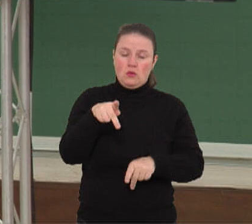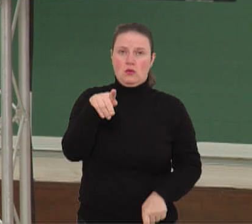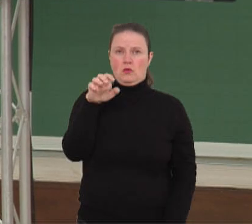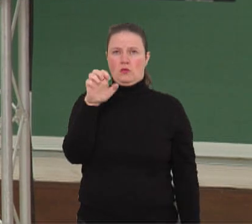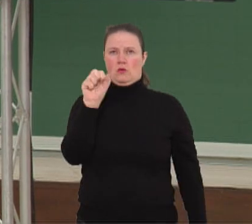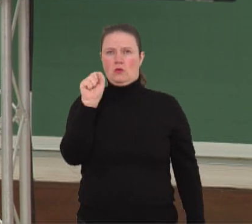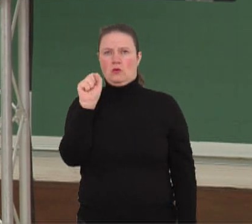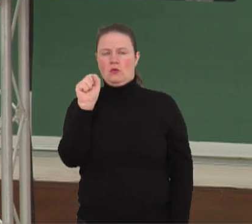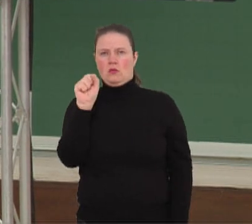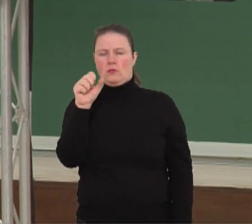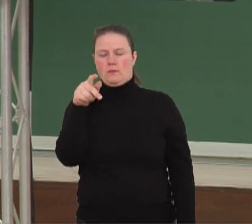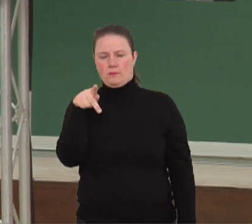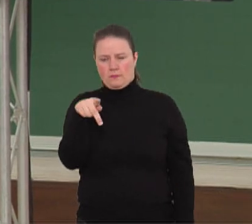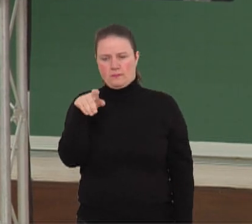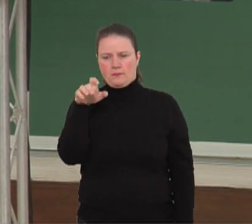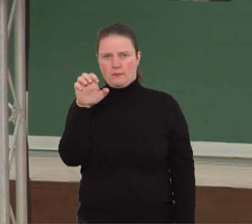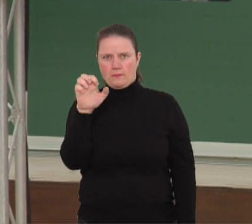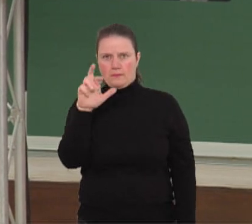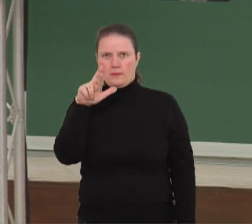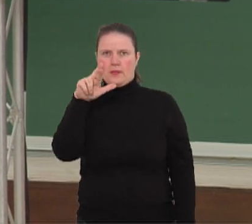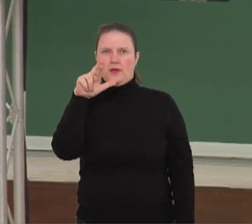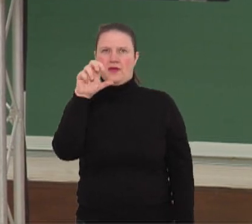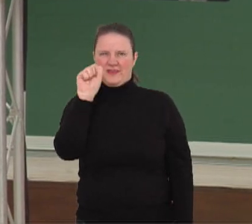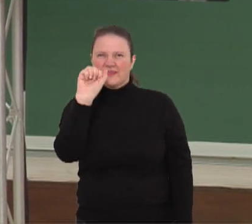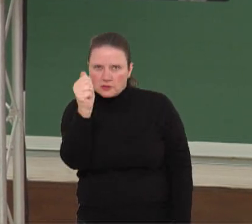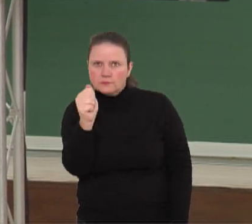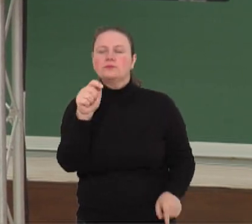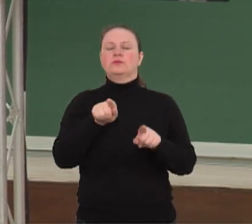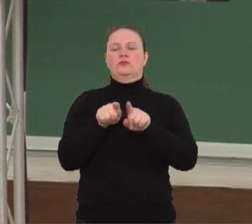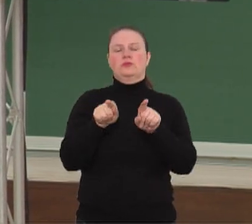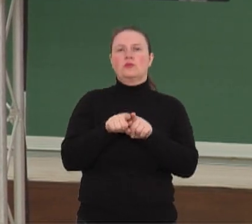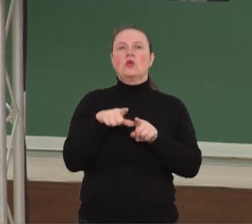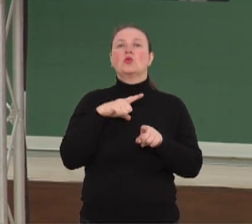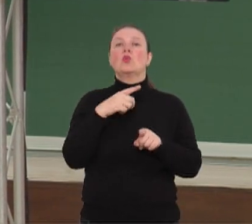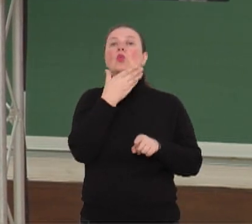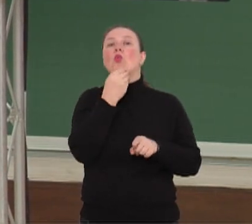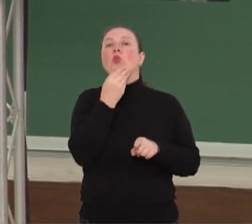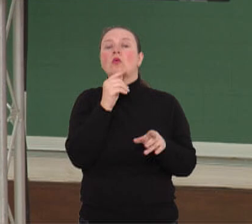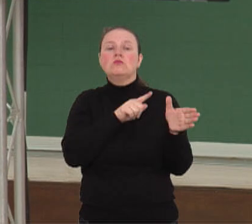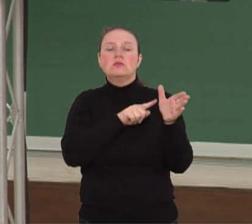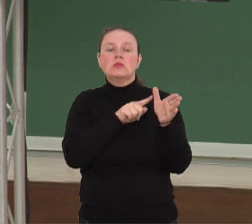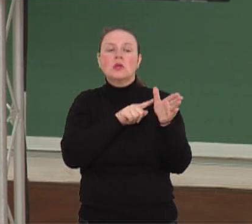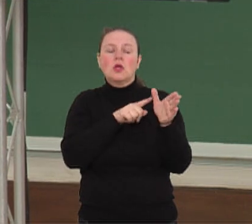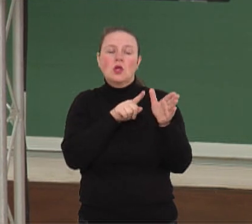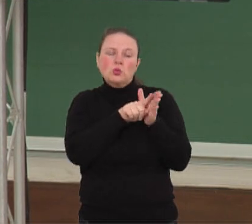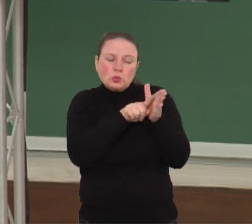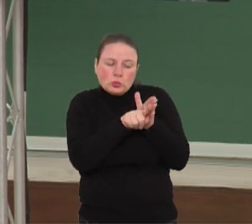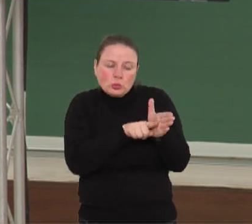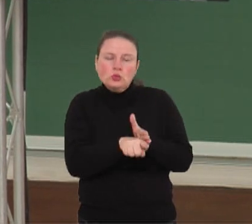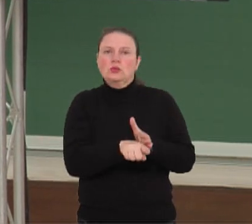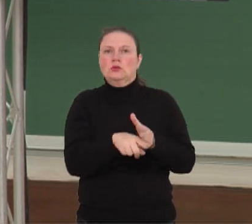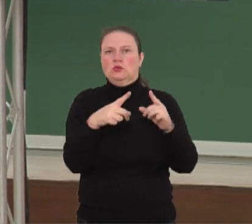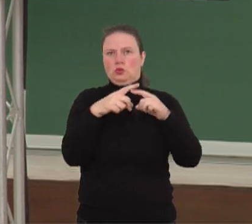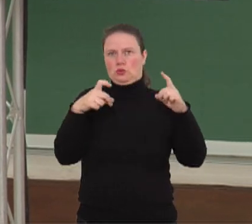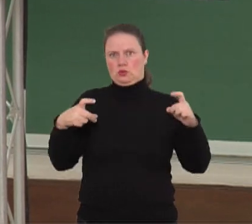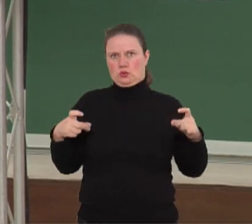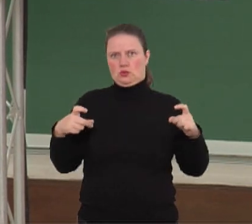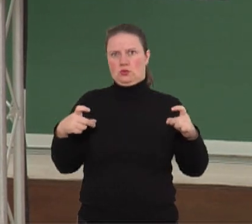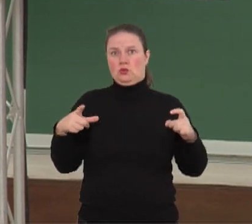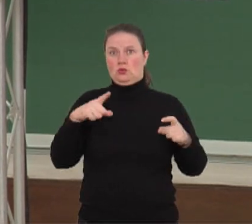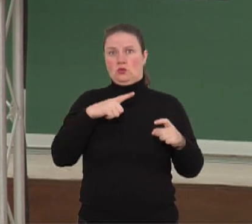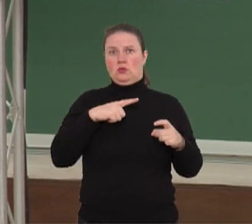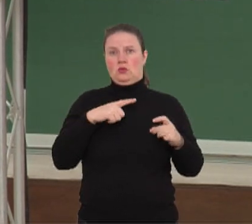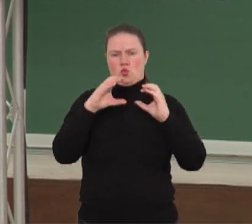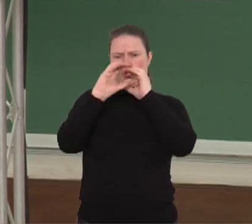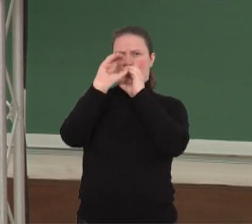atrás. Mas aí houve um cientista, podemos chamá-lo de cientista, ele não fazia ciência como a ciência hoje, mas um